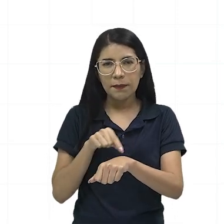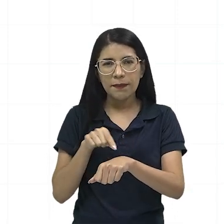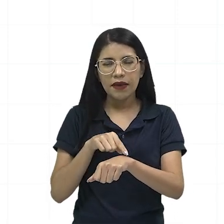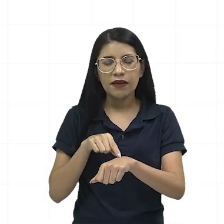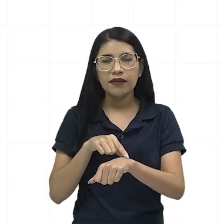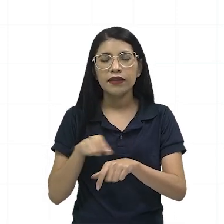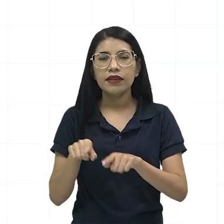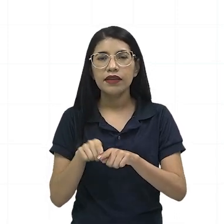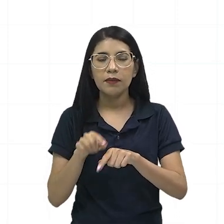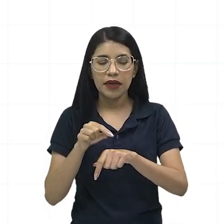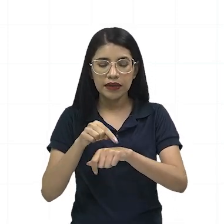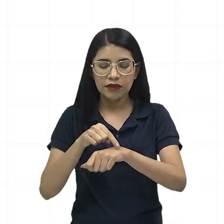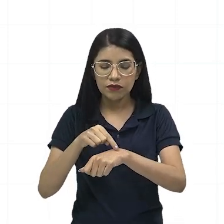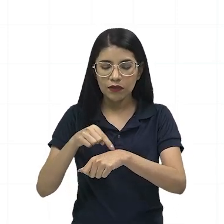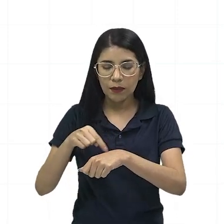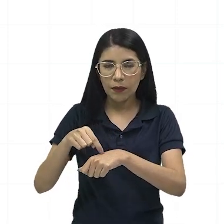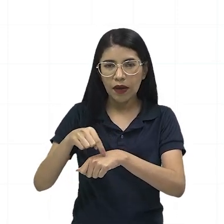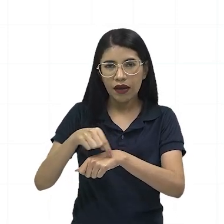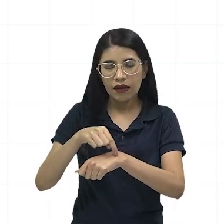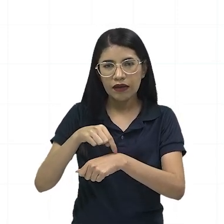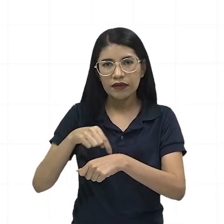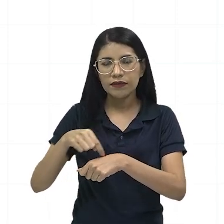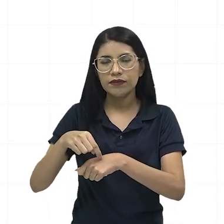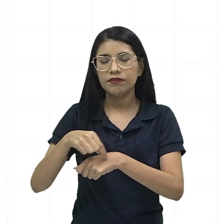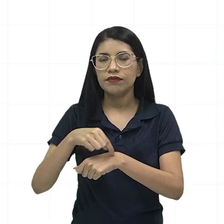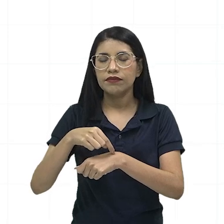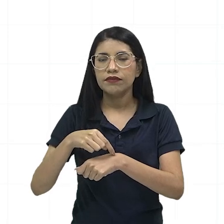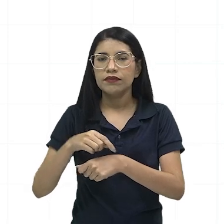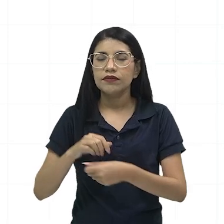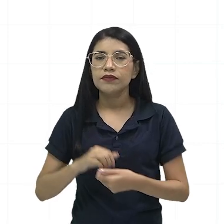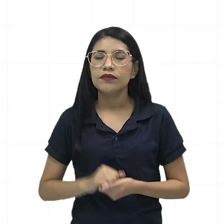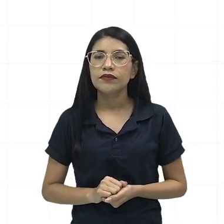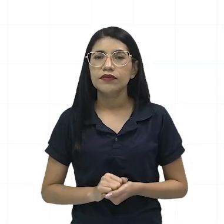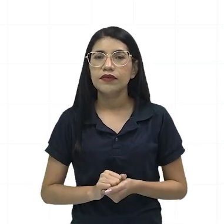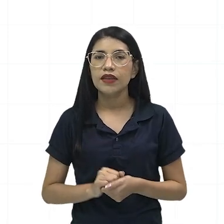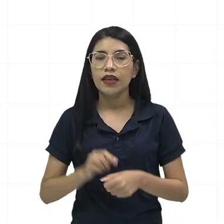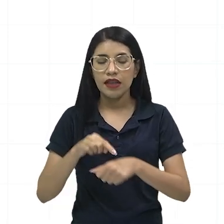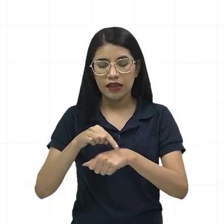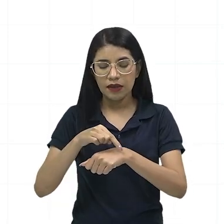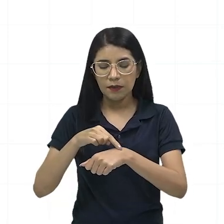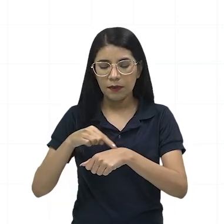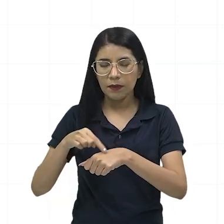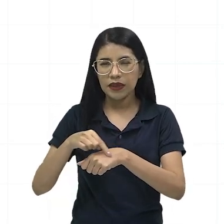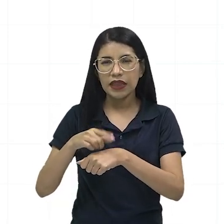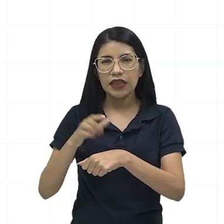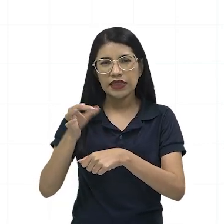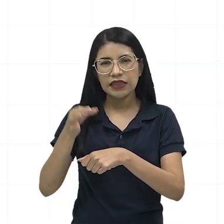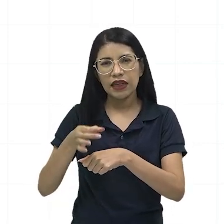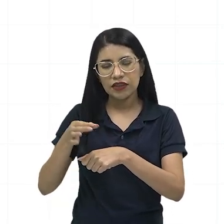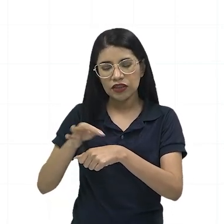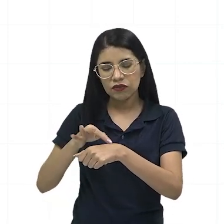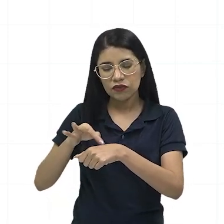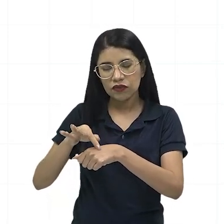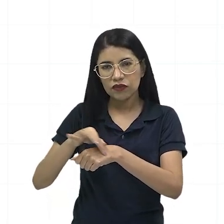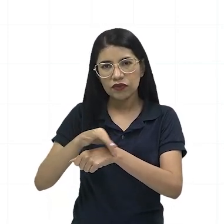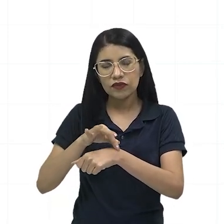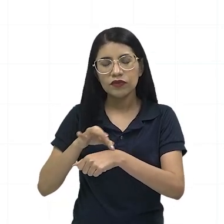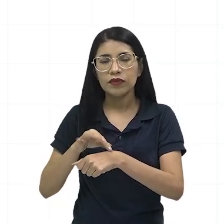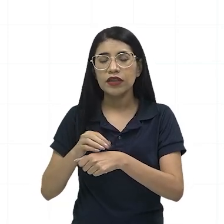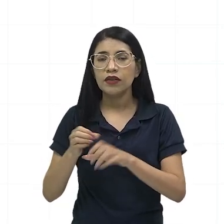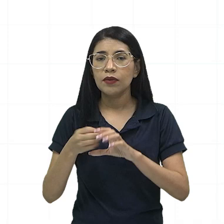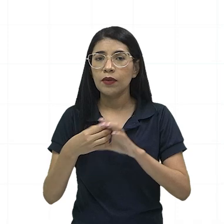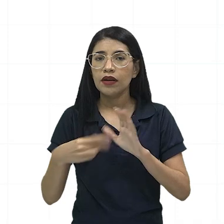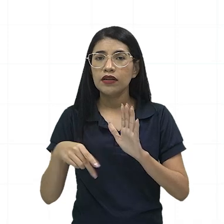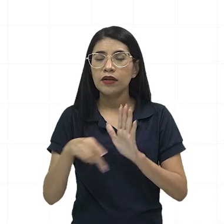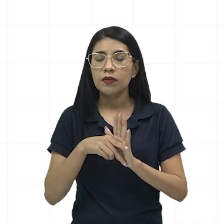são ovaladas, ela tem a forma oval com bordas delimitadas, né? Então são